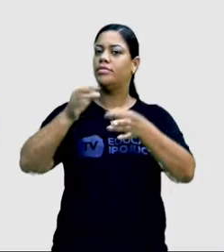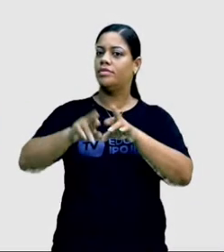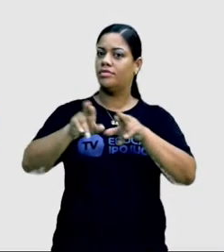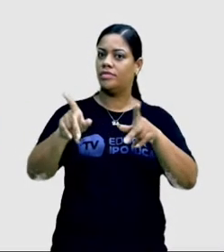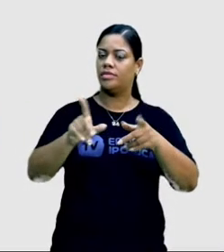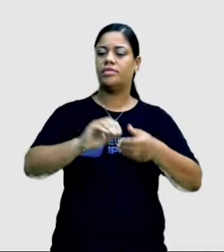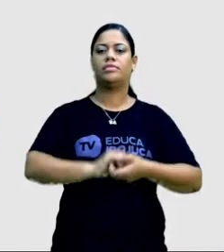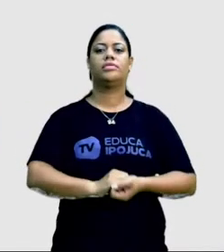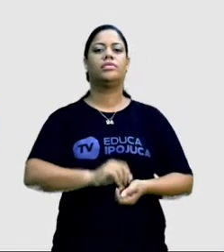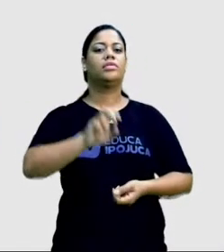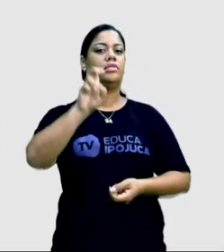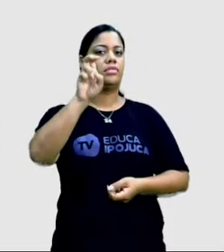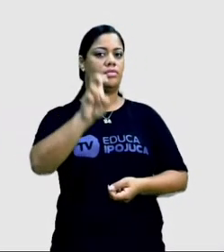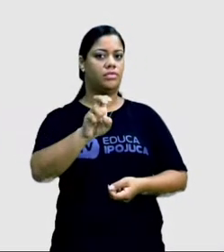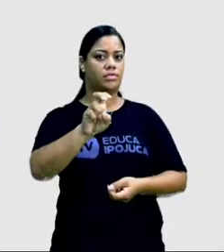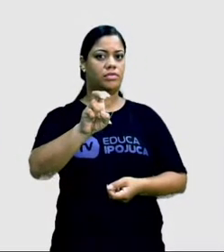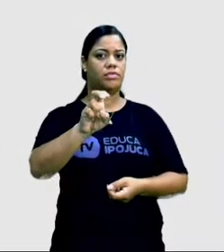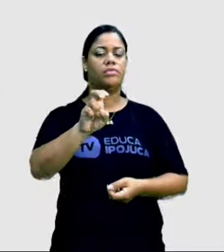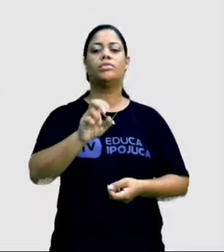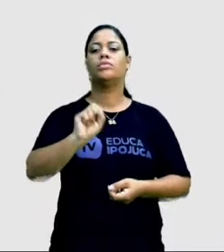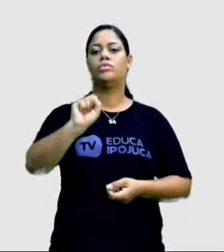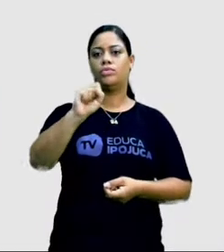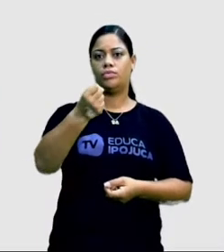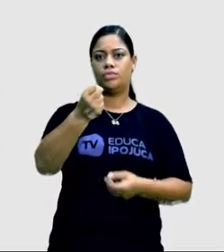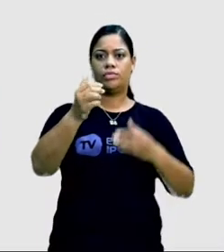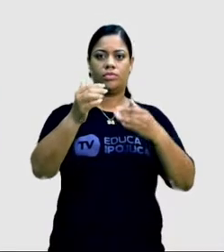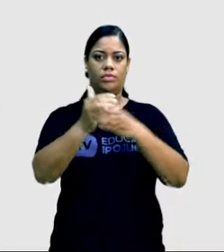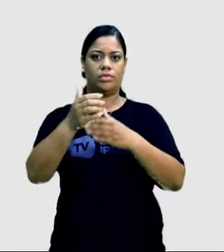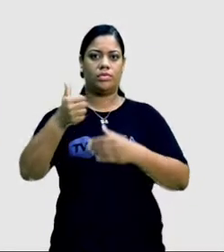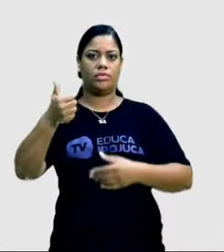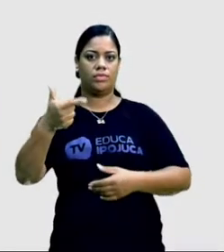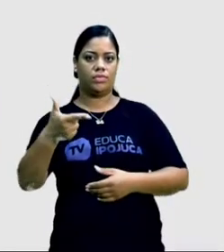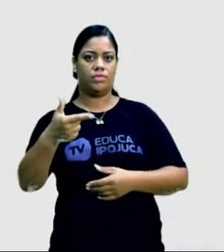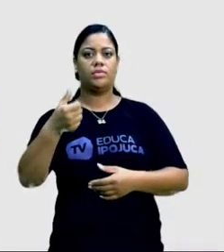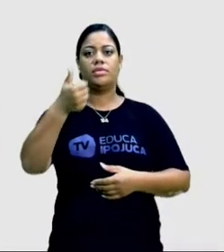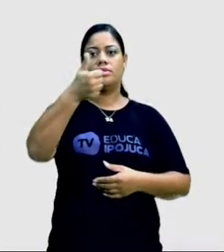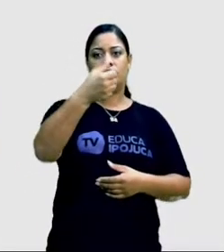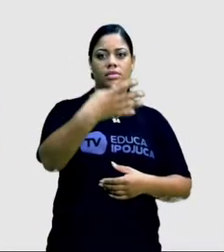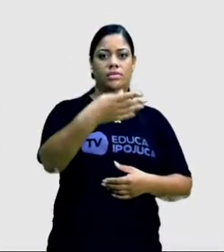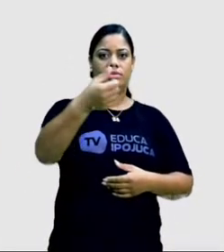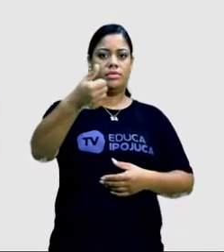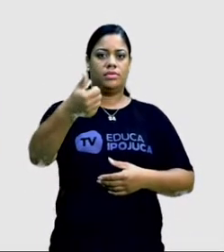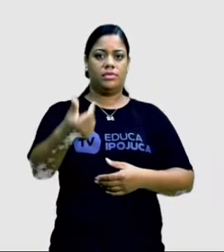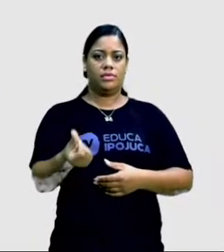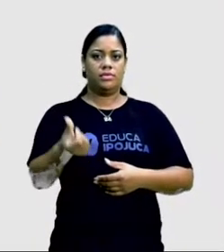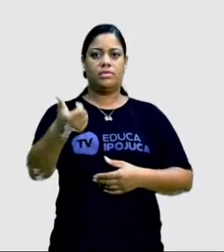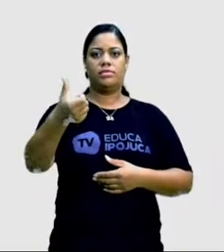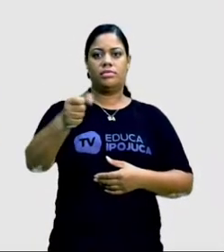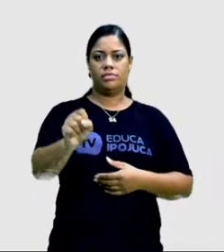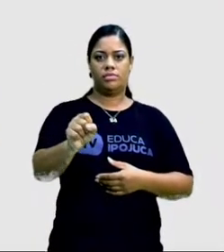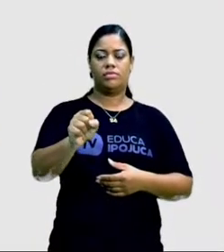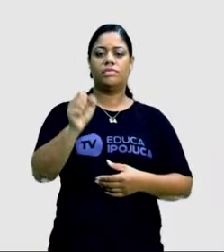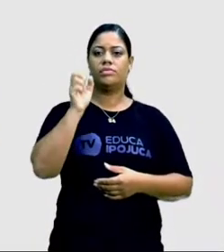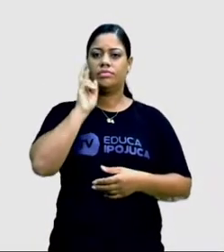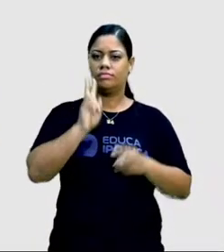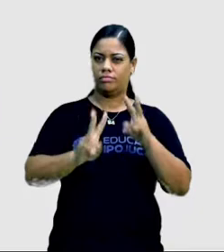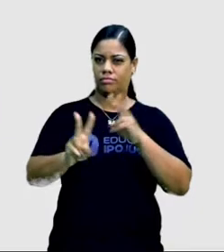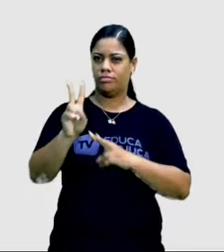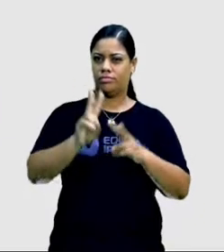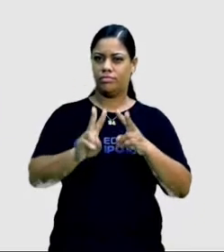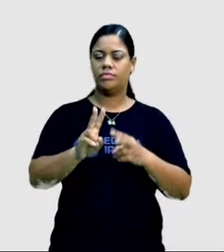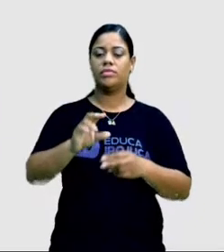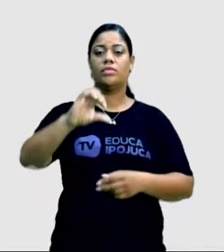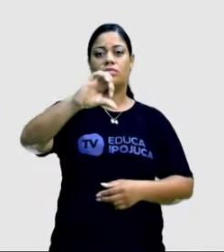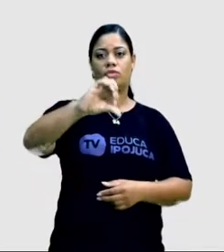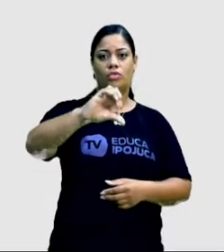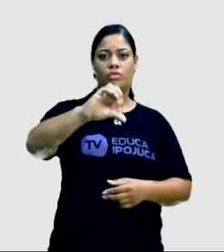o 5, do 8 ao 12, 14, 16 e 18. Vamos analisar aqui